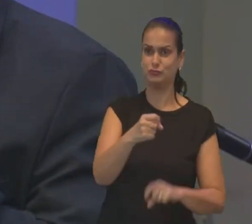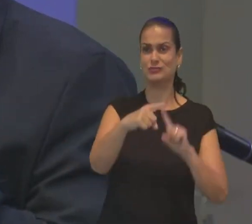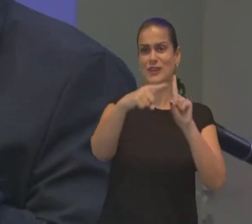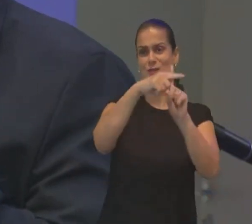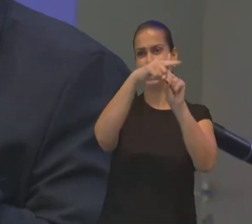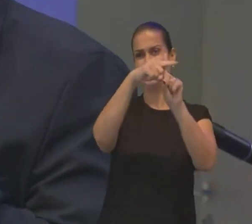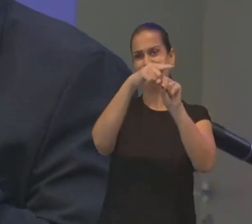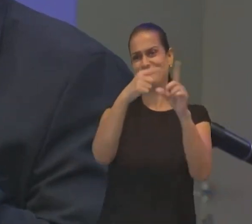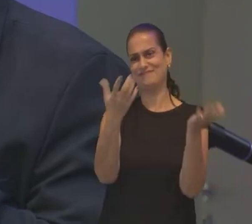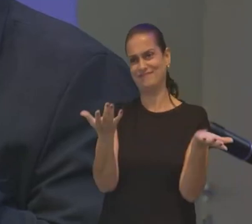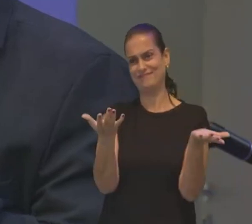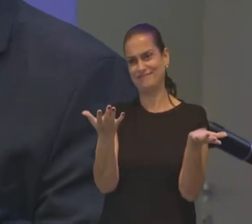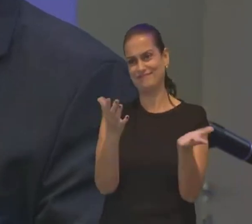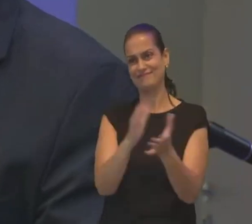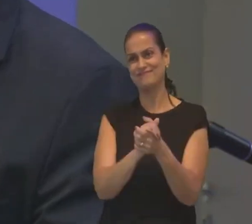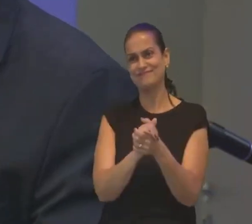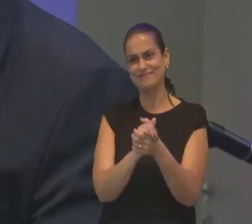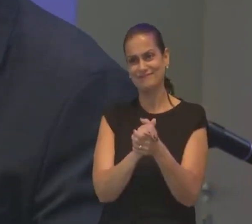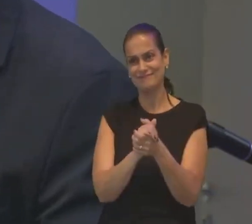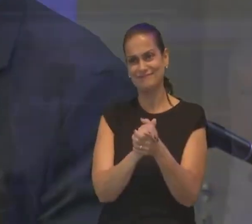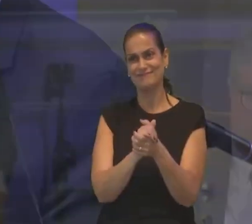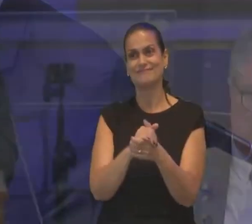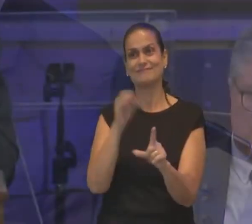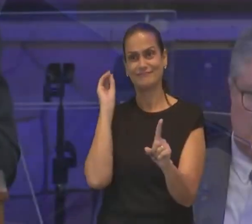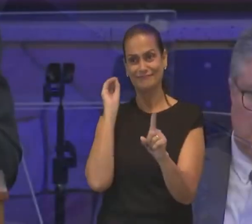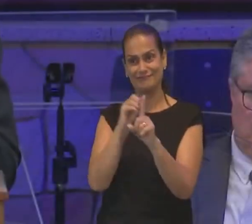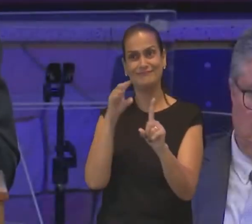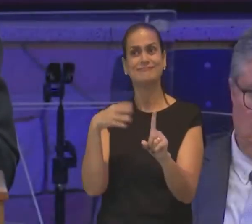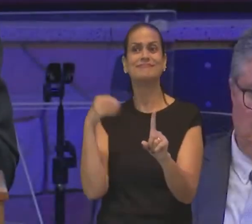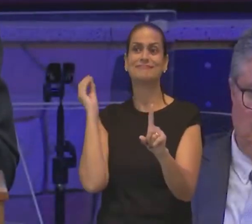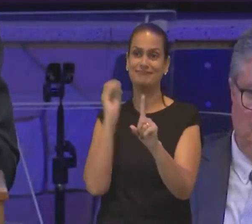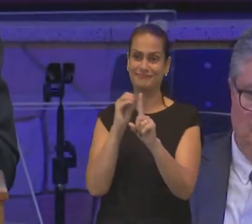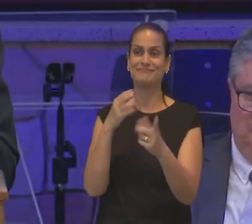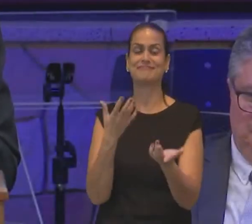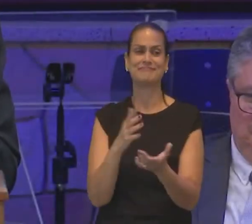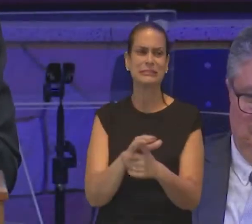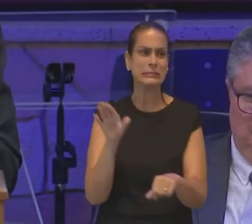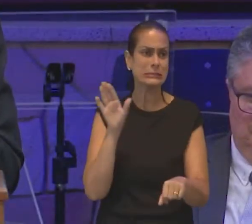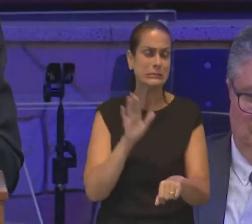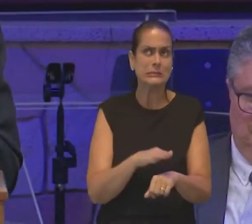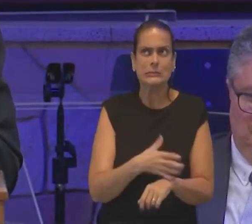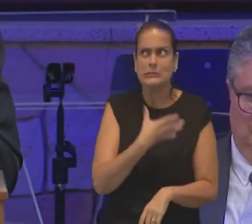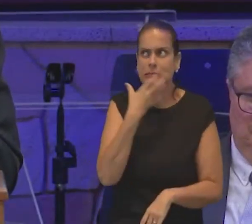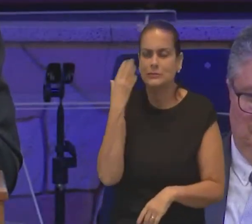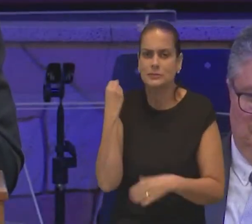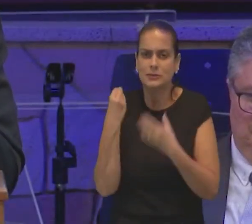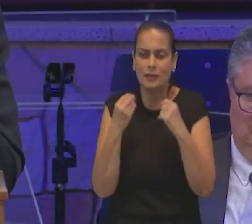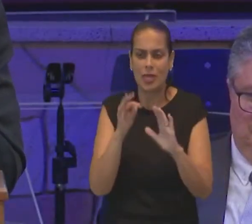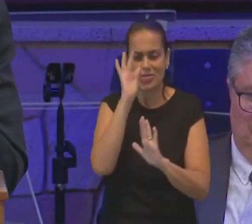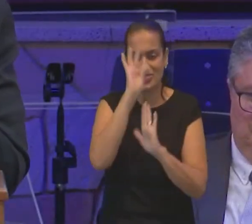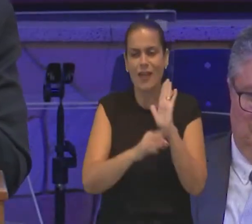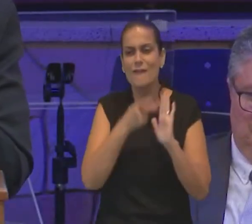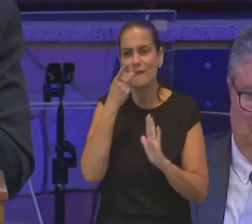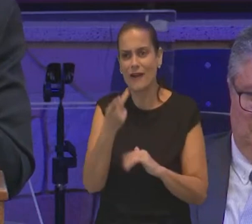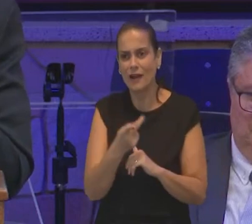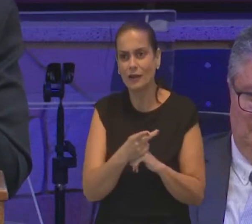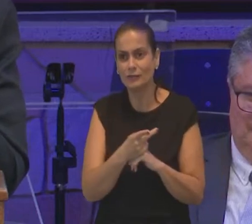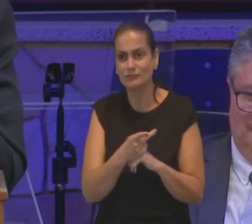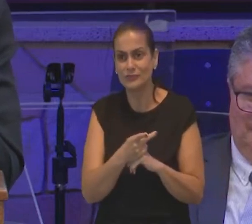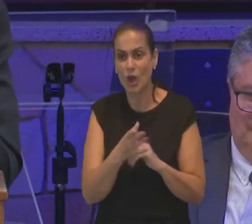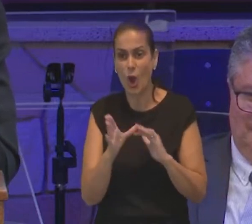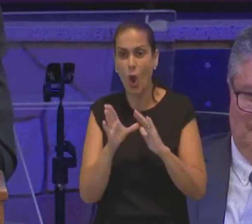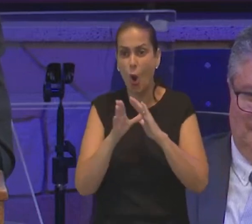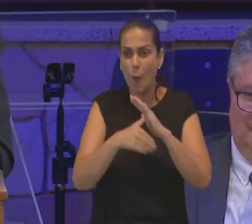cruz? Chega, pastor, me ajuda aí. Nessas horas eu esqueço de tudo. Aquele texto que diz assim: roubai nos dízimos e